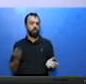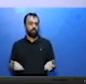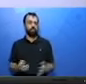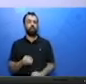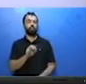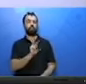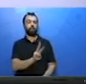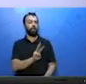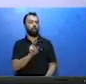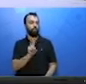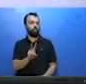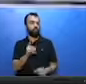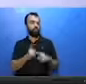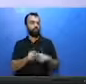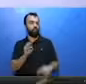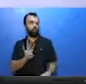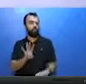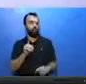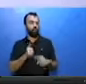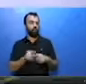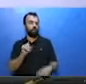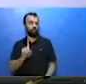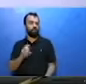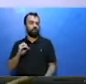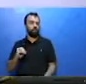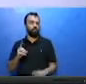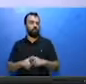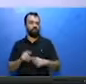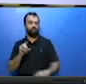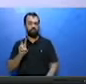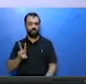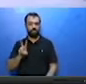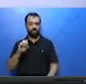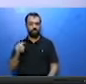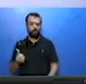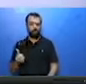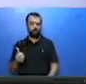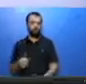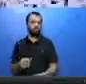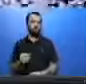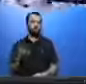Pitágoras, dá os 72 metros de cerca.